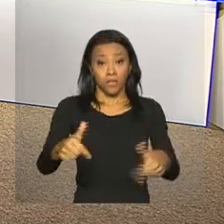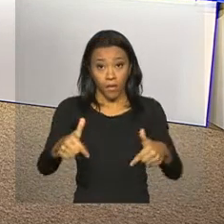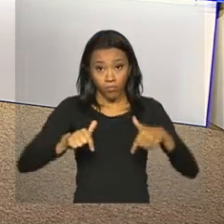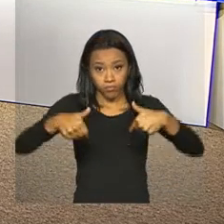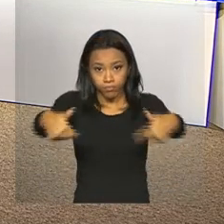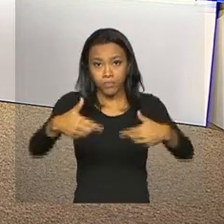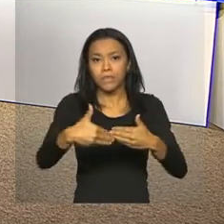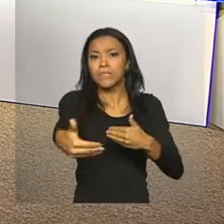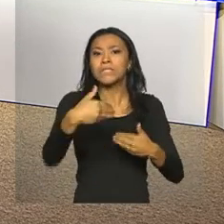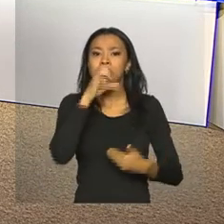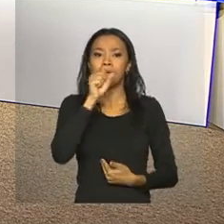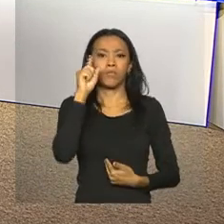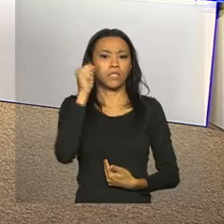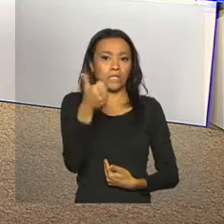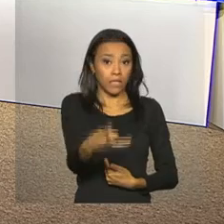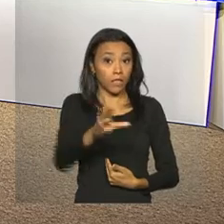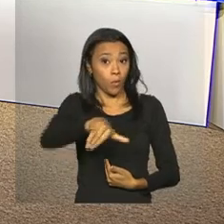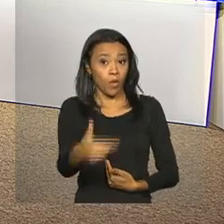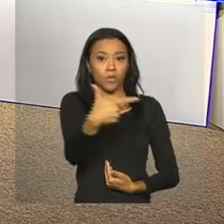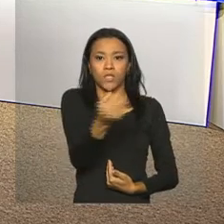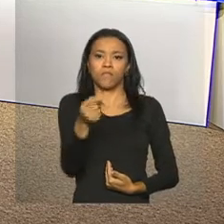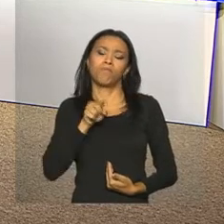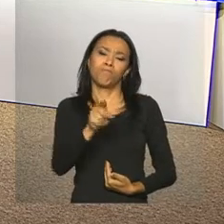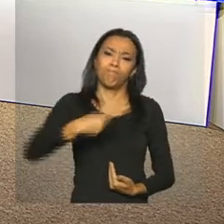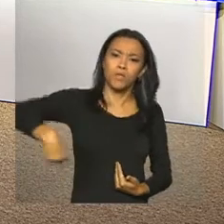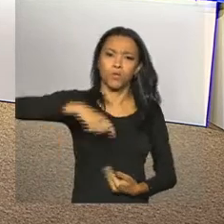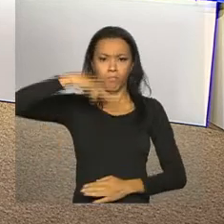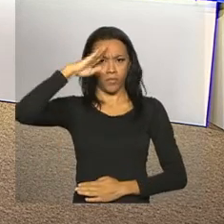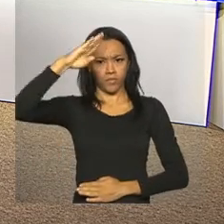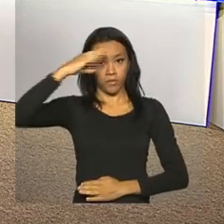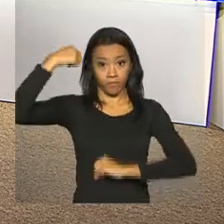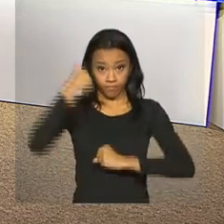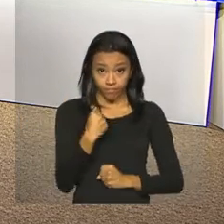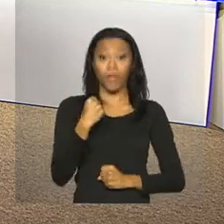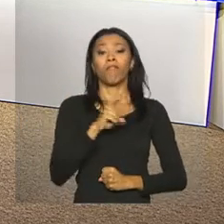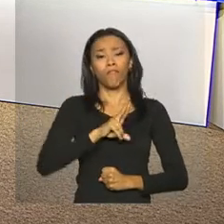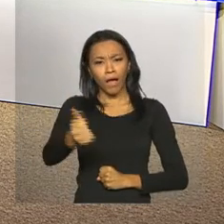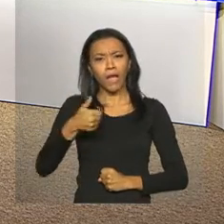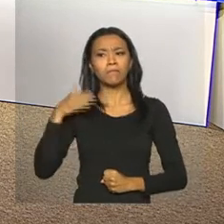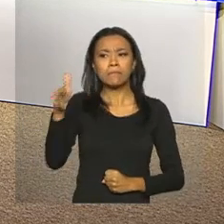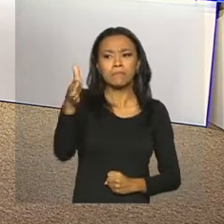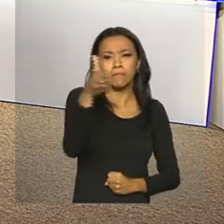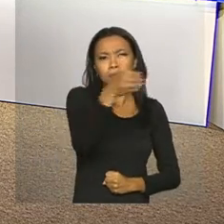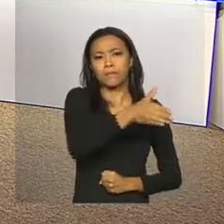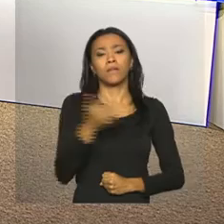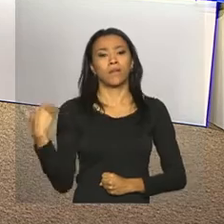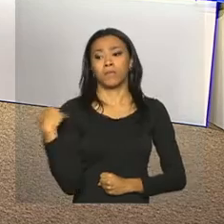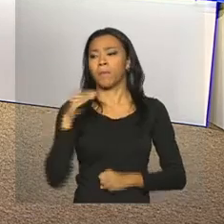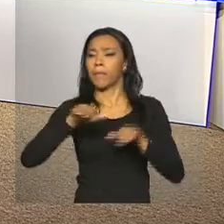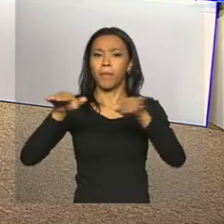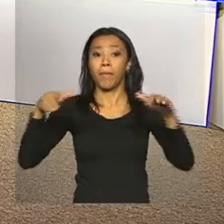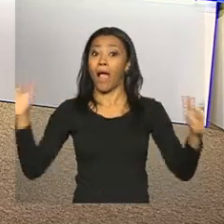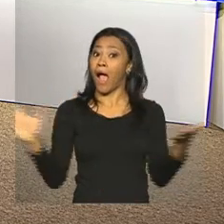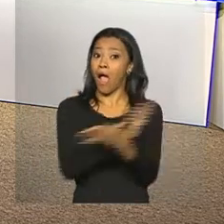no próximo sábado dia 13 quando 220 mil militares das forças armadas farão um mutirão para acabar com